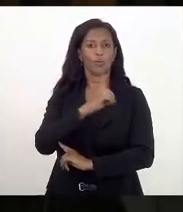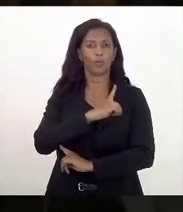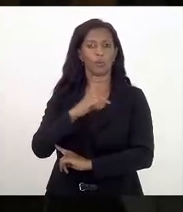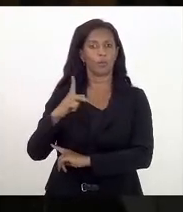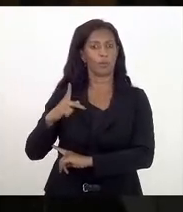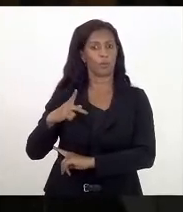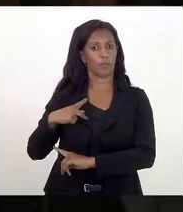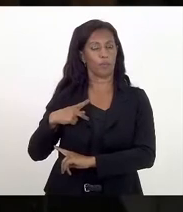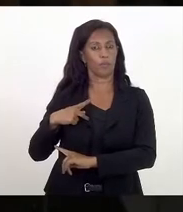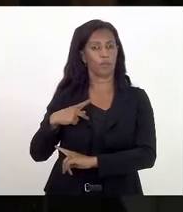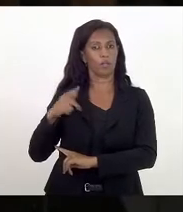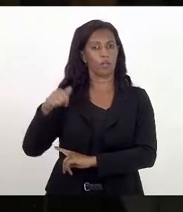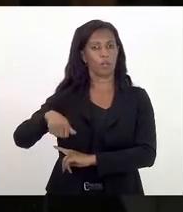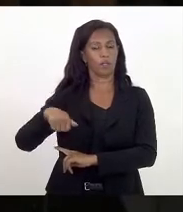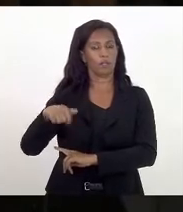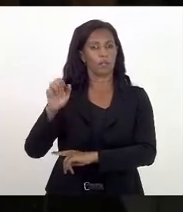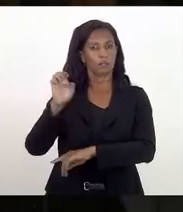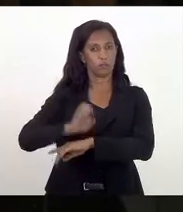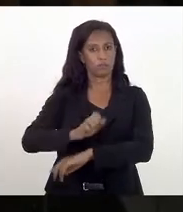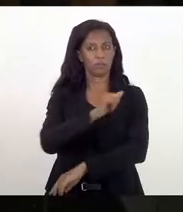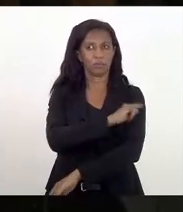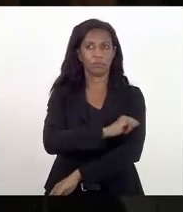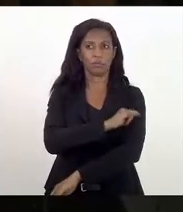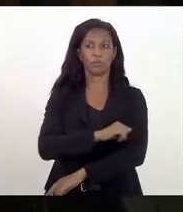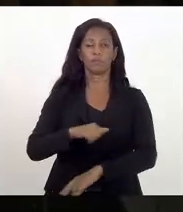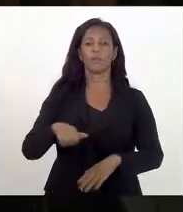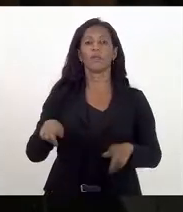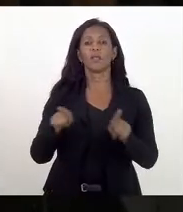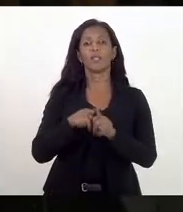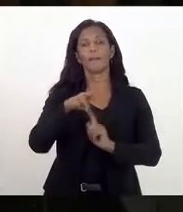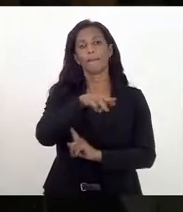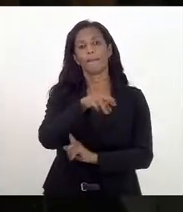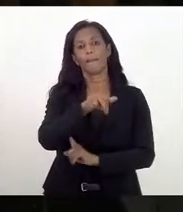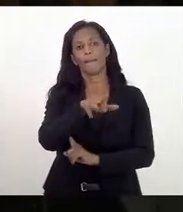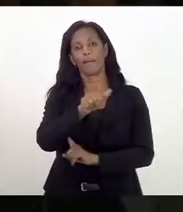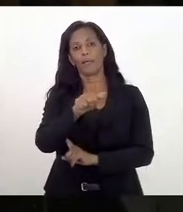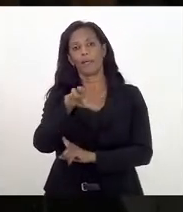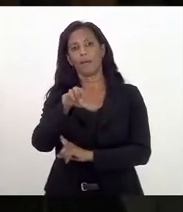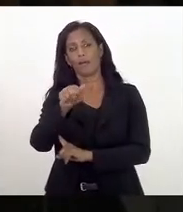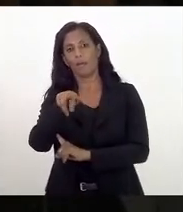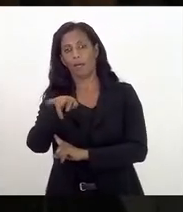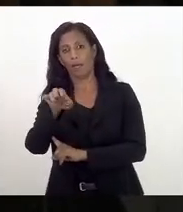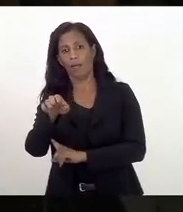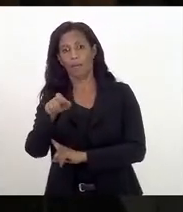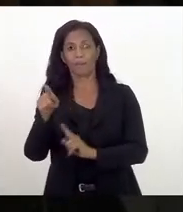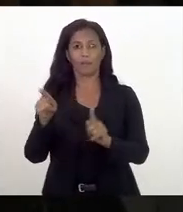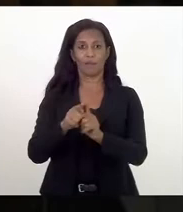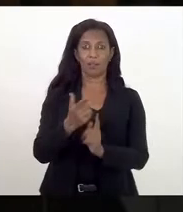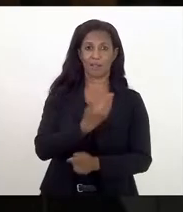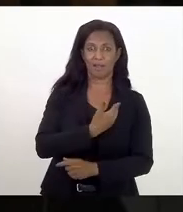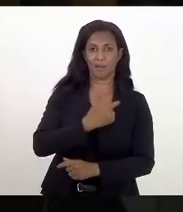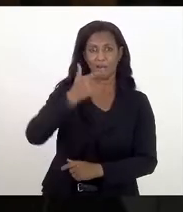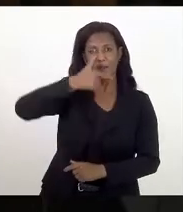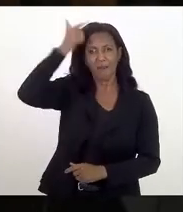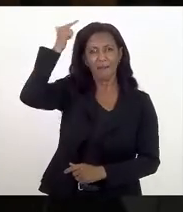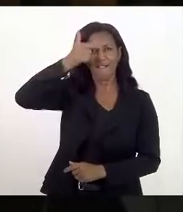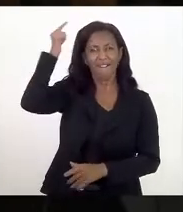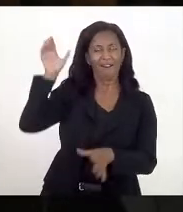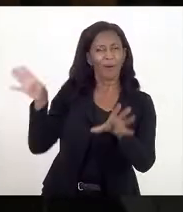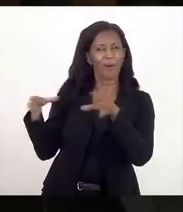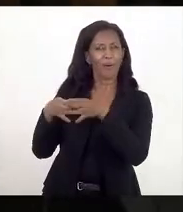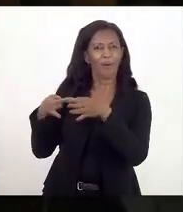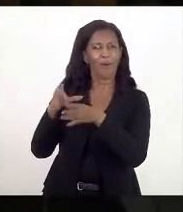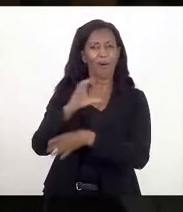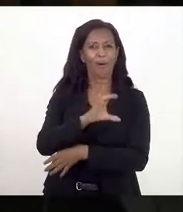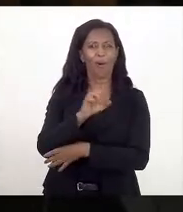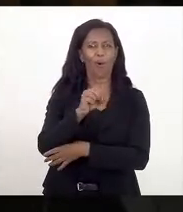Rio de Janeiro, Andréa Sena, nossa defensora, e a defensora Maria Carmen, nossa colega, Luiz Paulo, no Conselho Consultivo